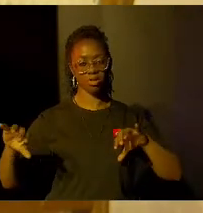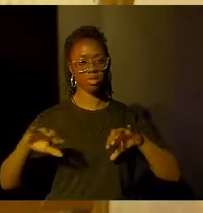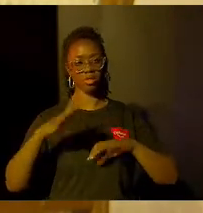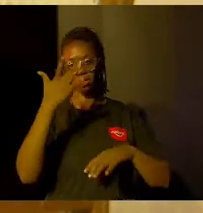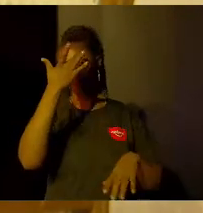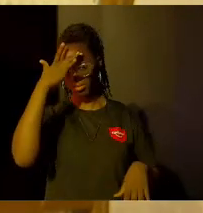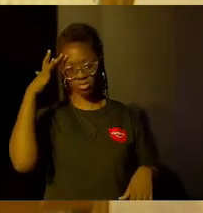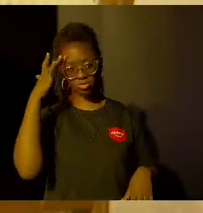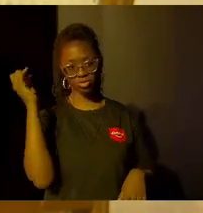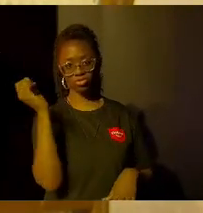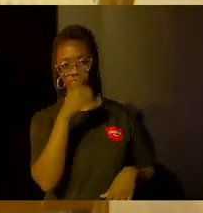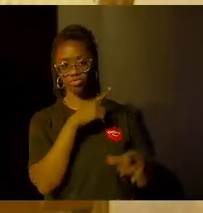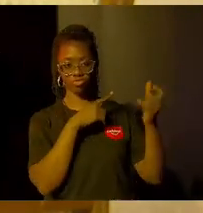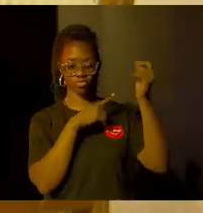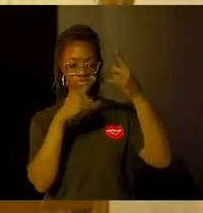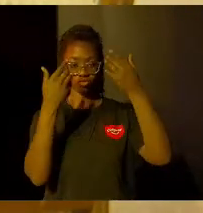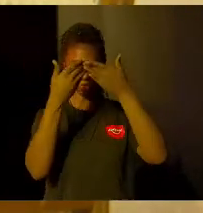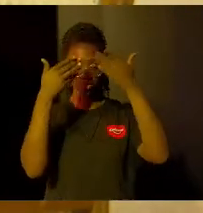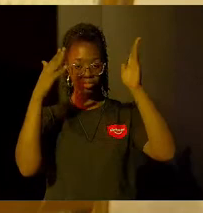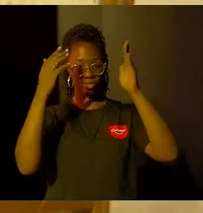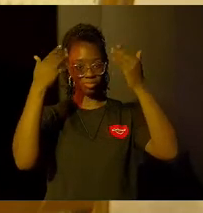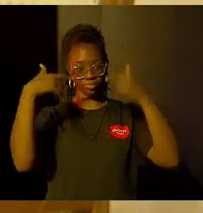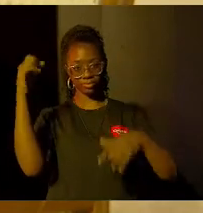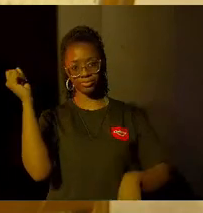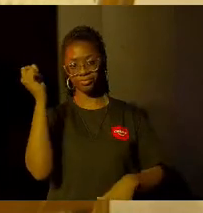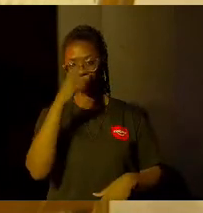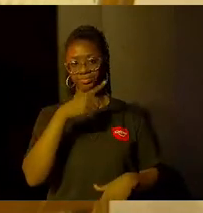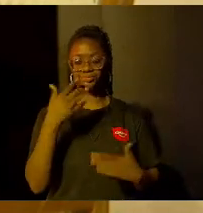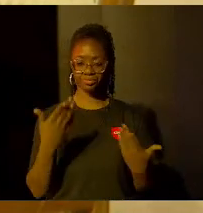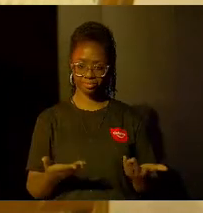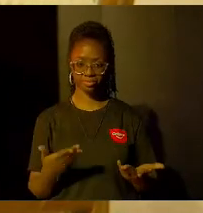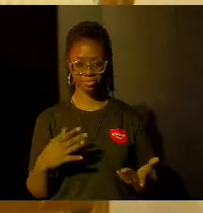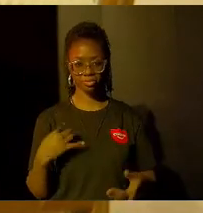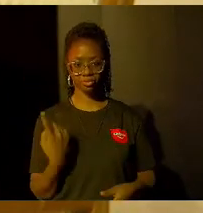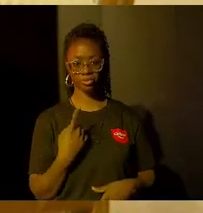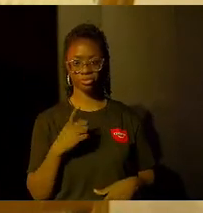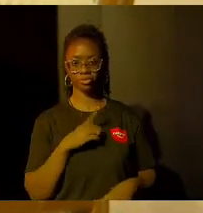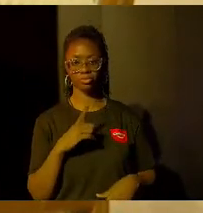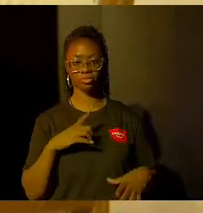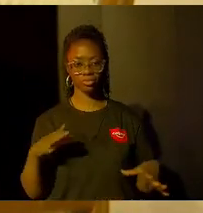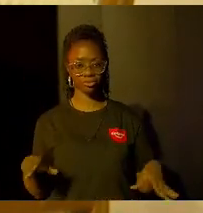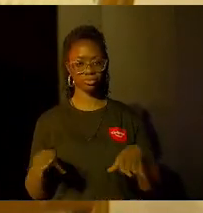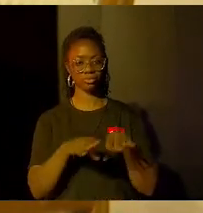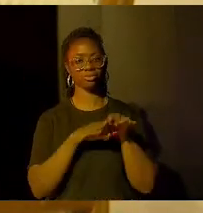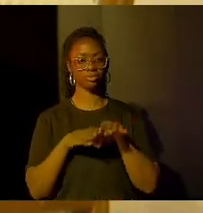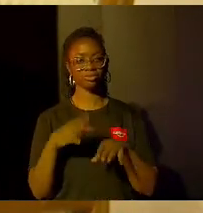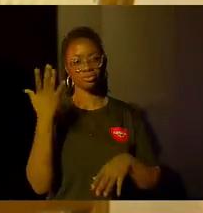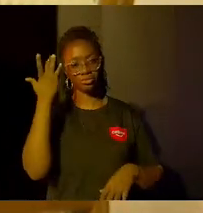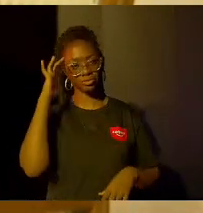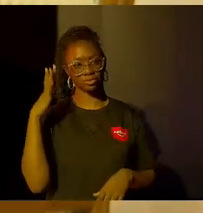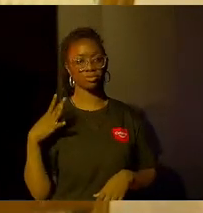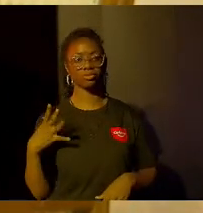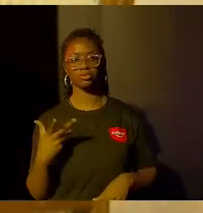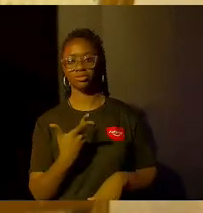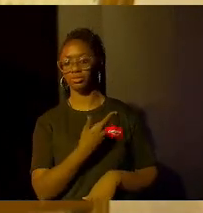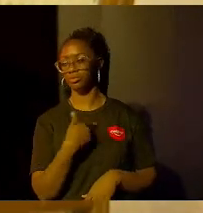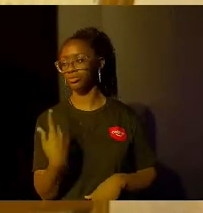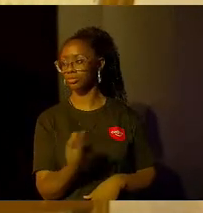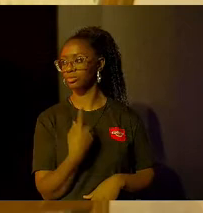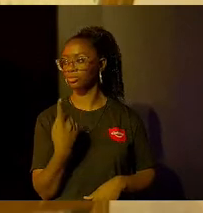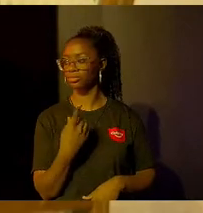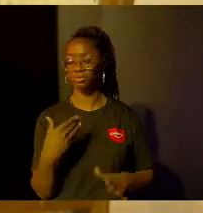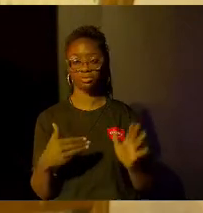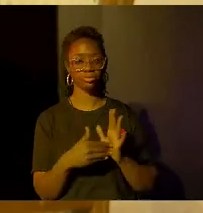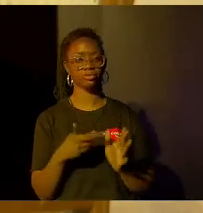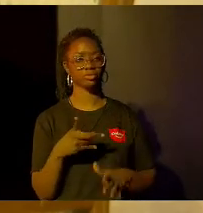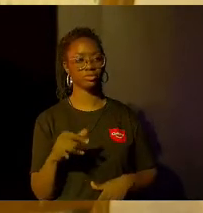essa compreensão e dificultar o que a gente tem em comum então eu acho maravilhoso a gente agora que a gente chega no